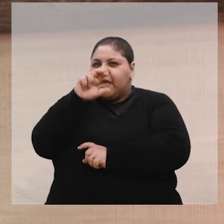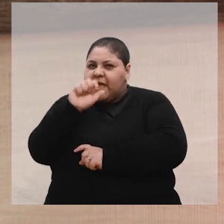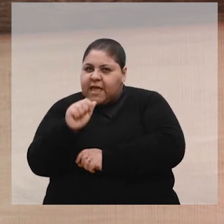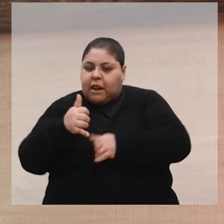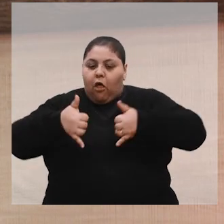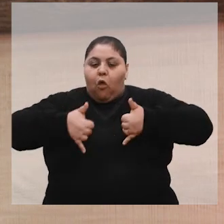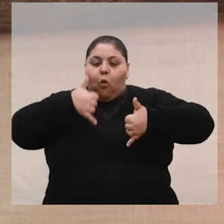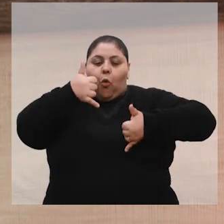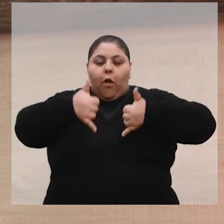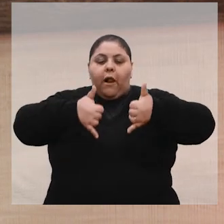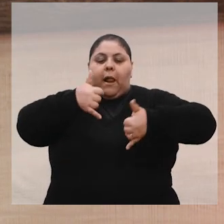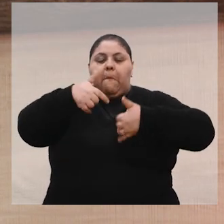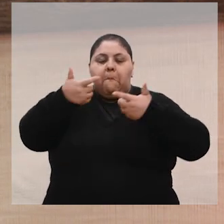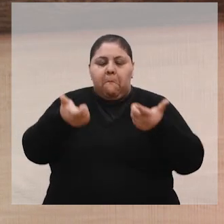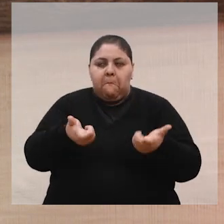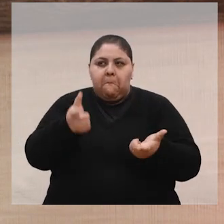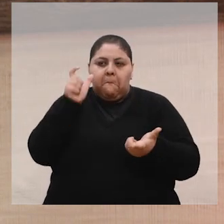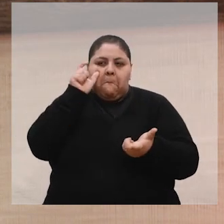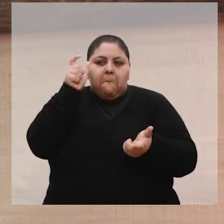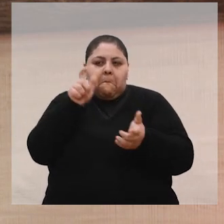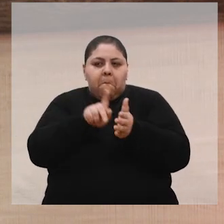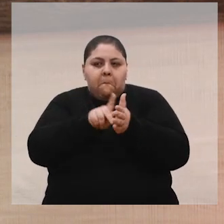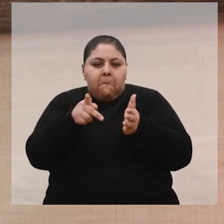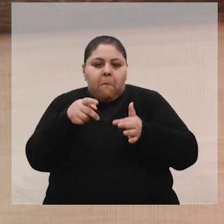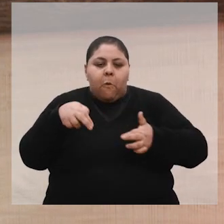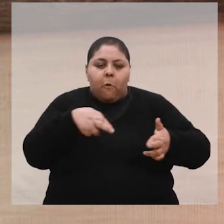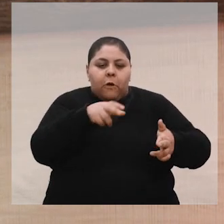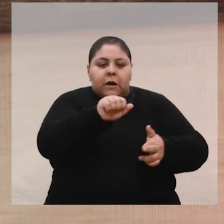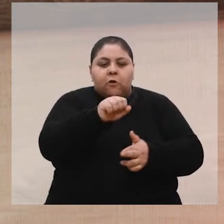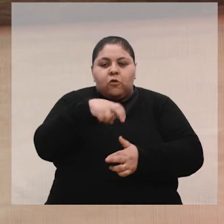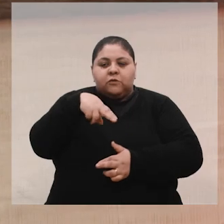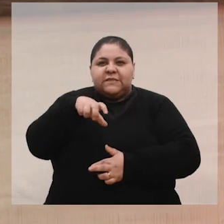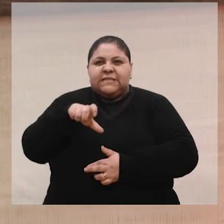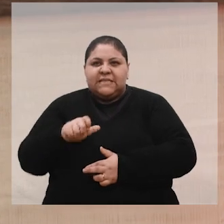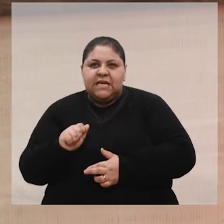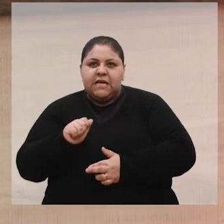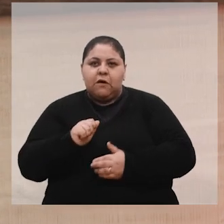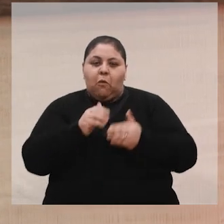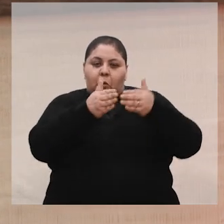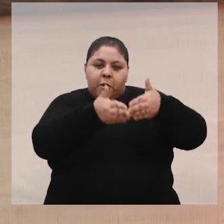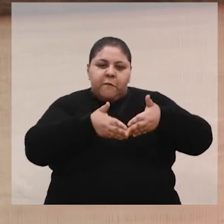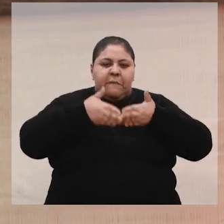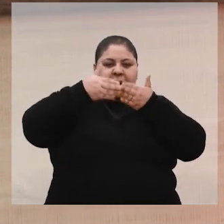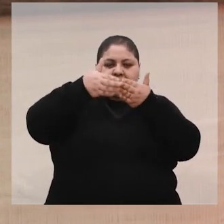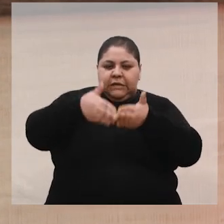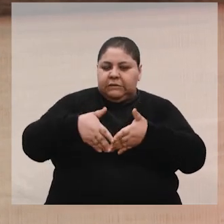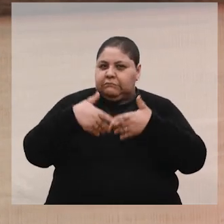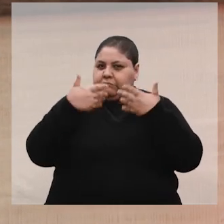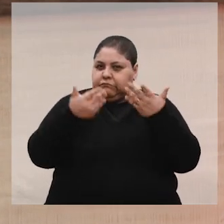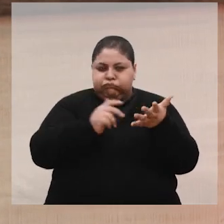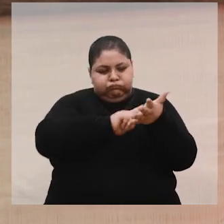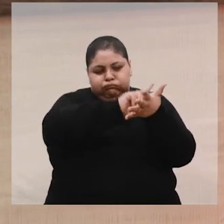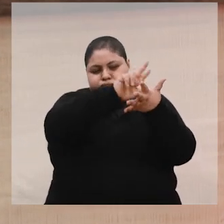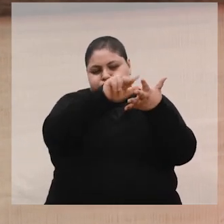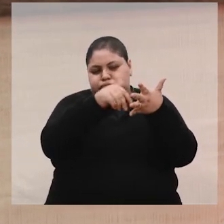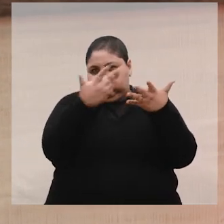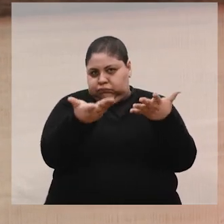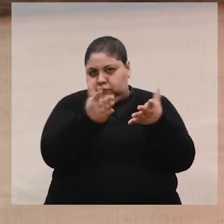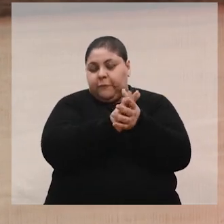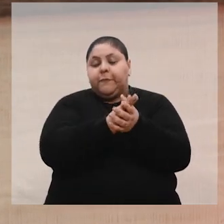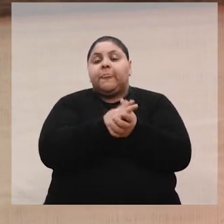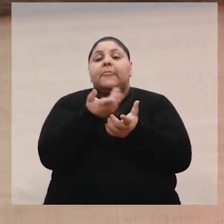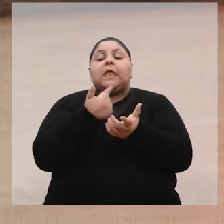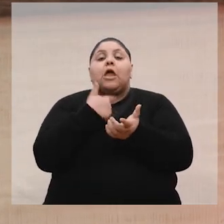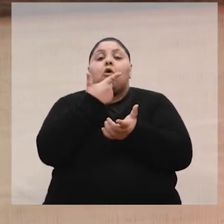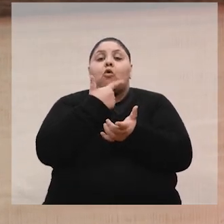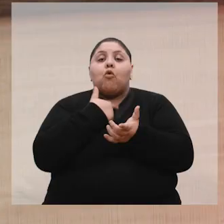uma visão até do próprio Rio Sena, com embarcações e por aí afora. Eu gostaria